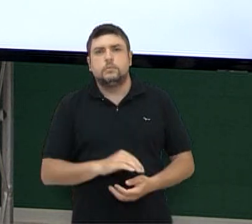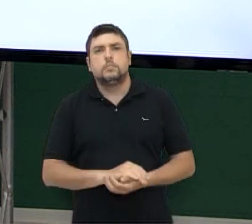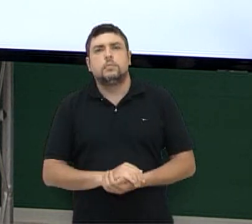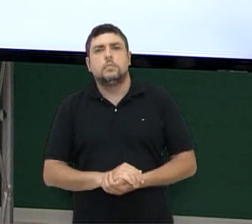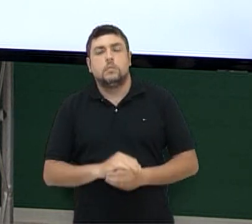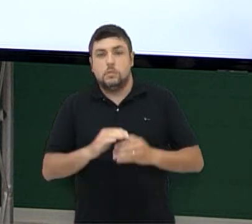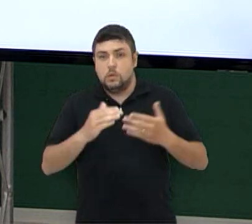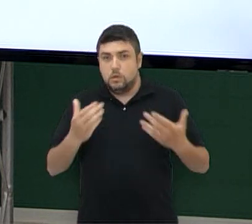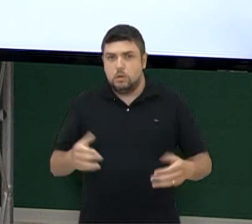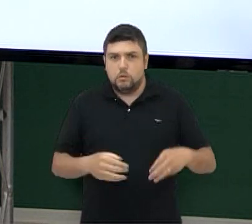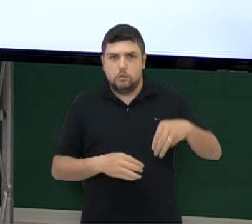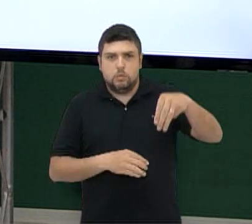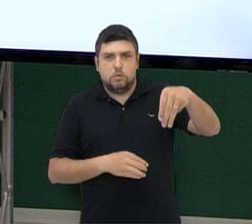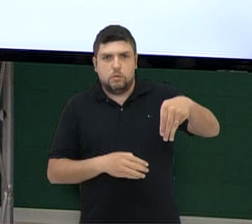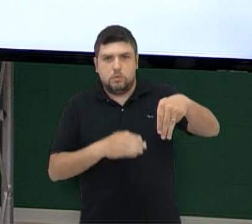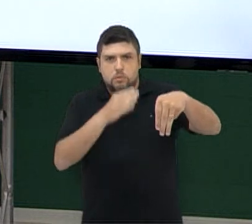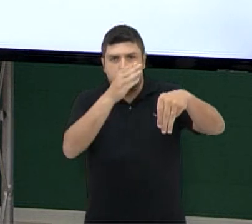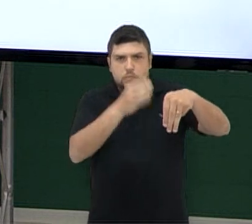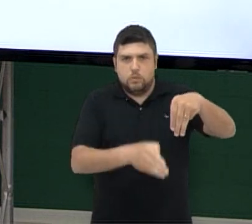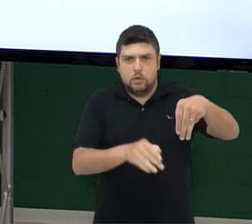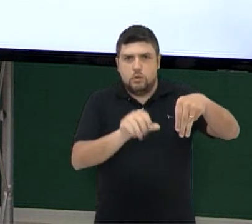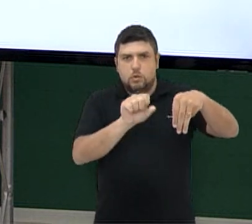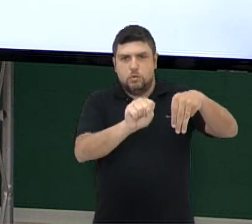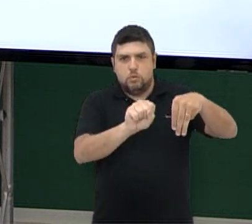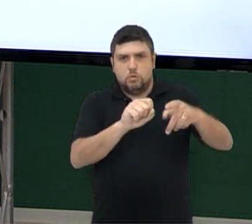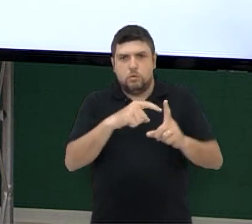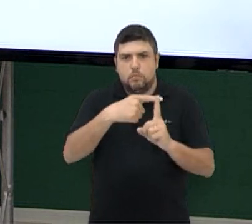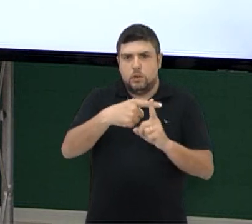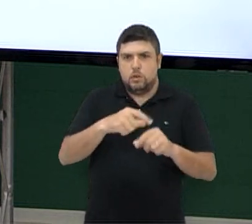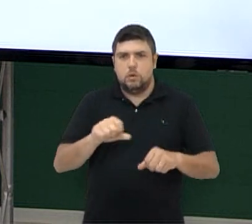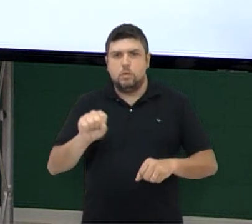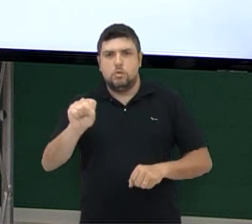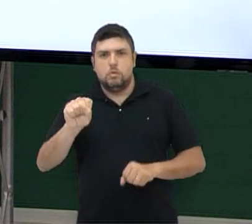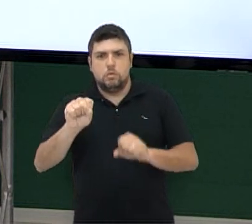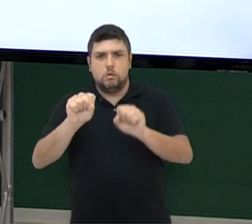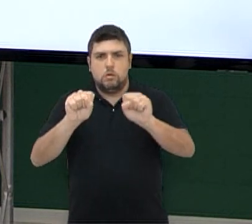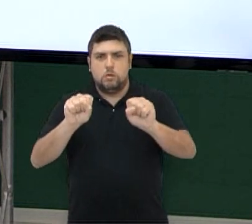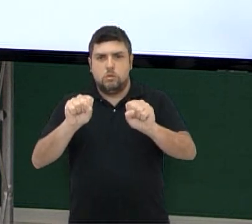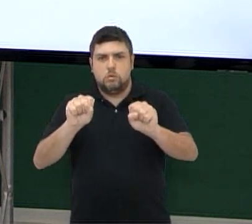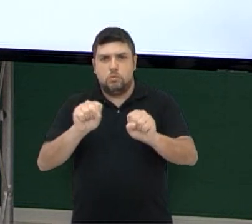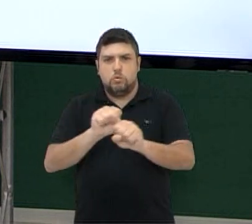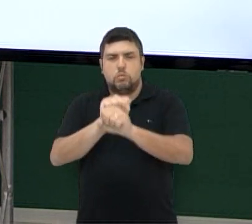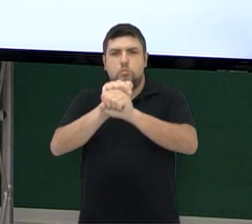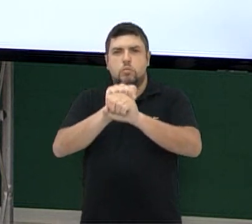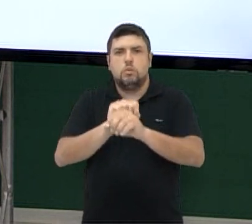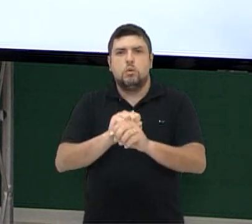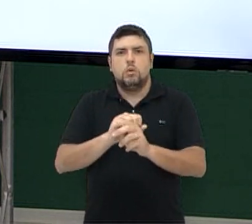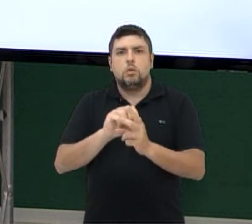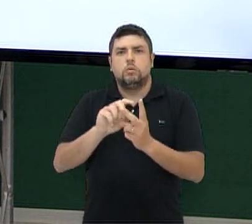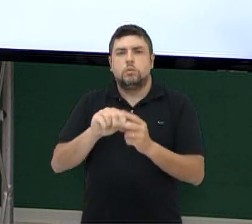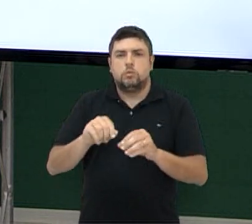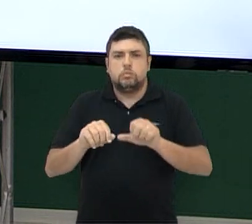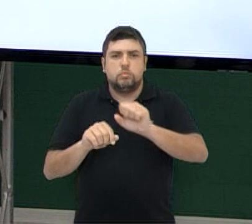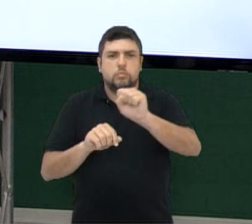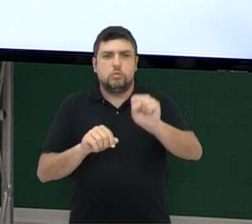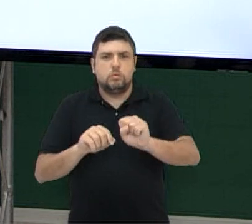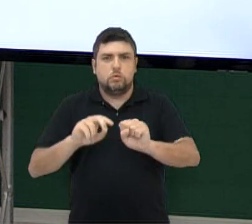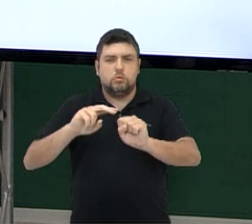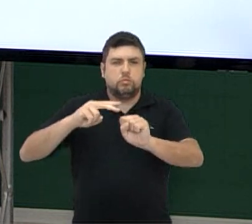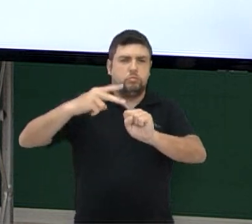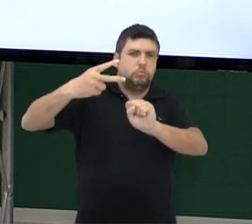por segundo com o segundo do segundo fica segundo ao quadrado, certo? Fizemos uma chuchadinha, né? Damos